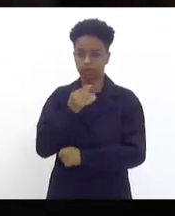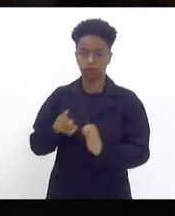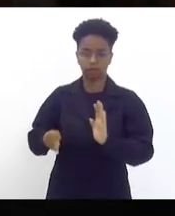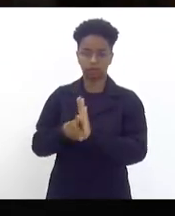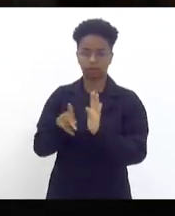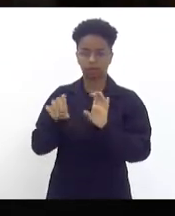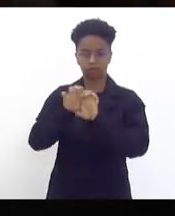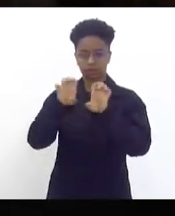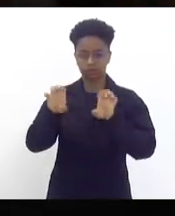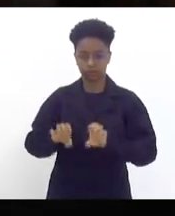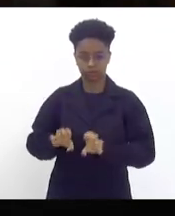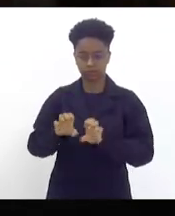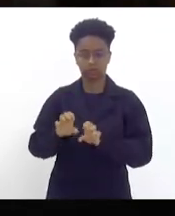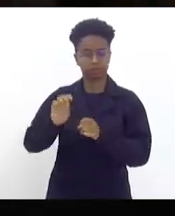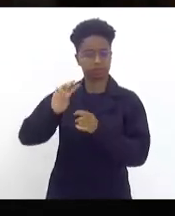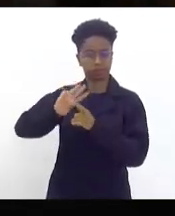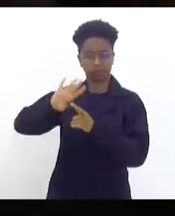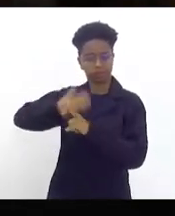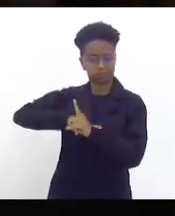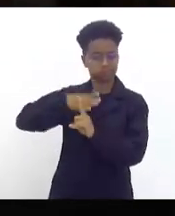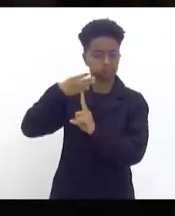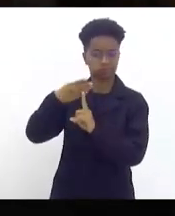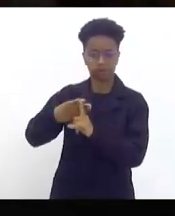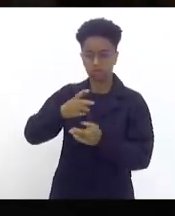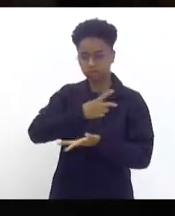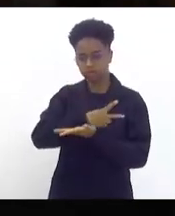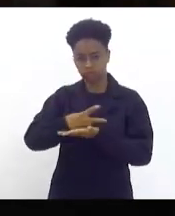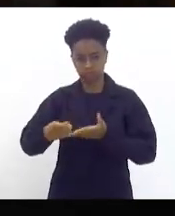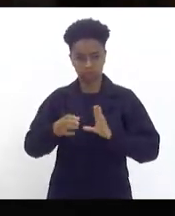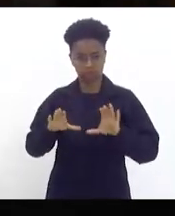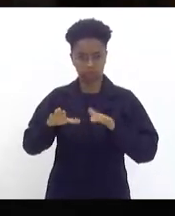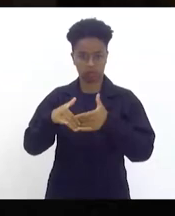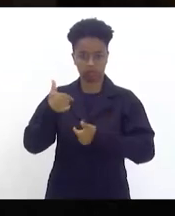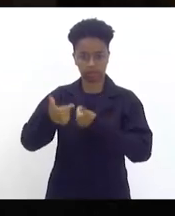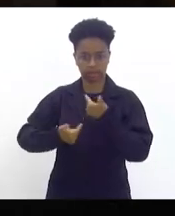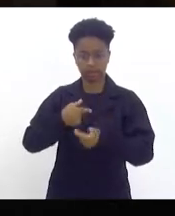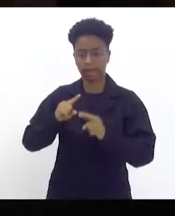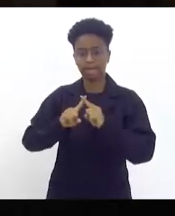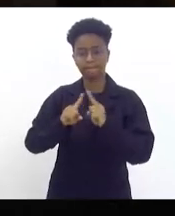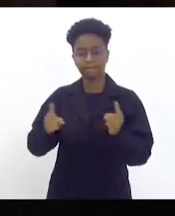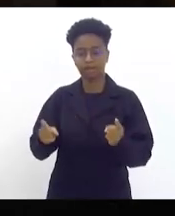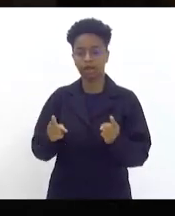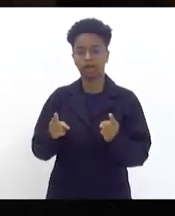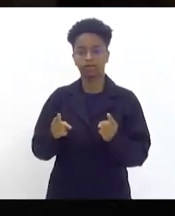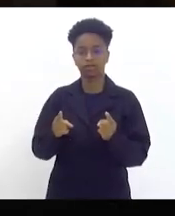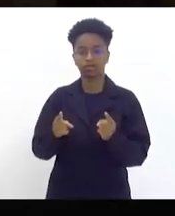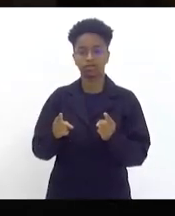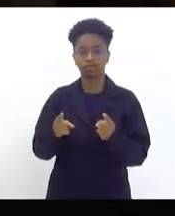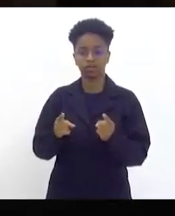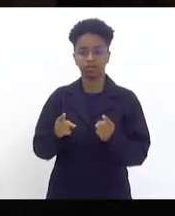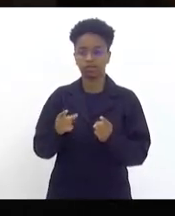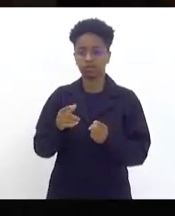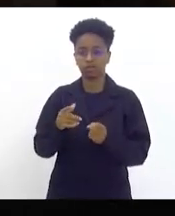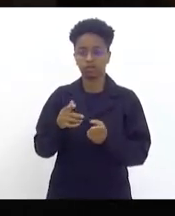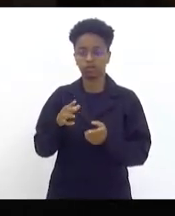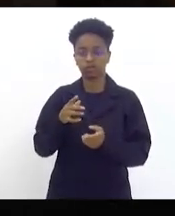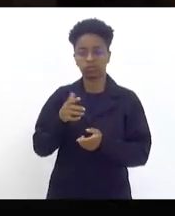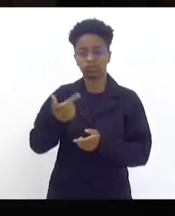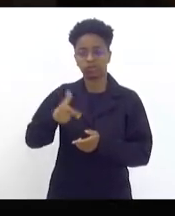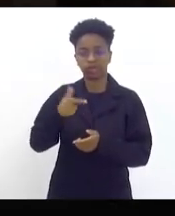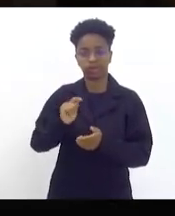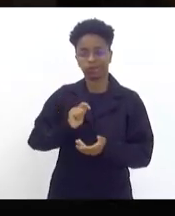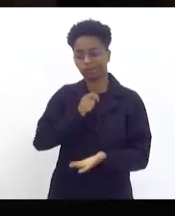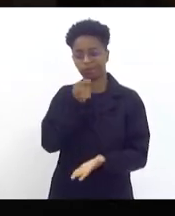estrutura de Hiper exploração do conjunto da classe trabalhadora mas que Não Contam no conto do orçamento doméstico